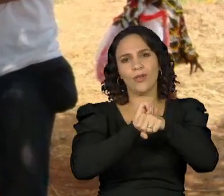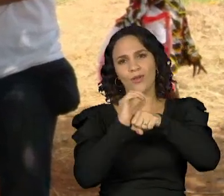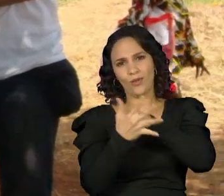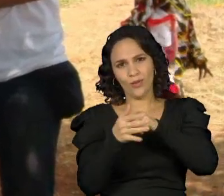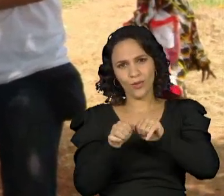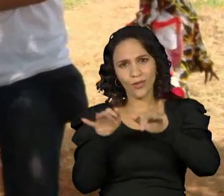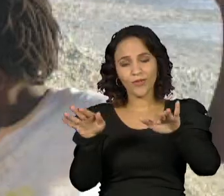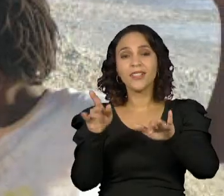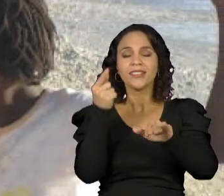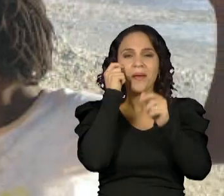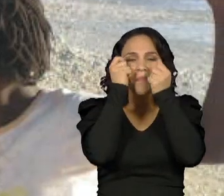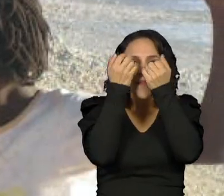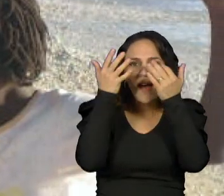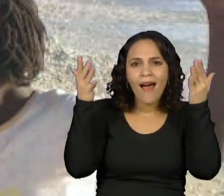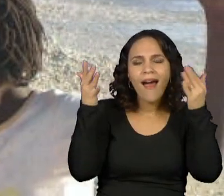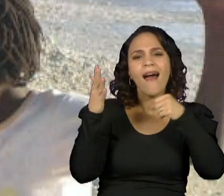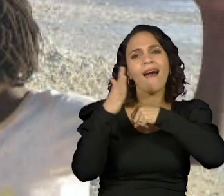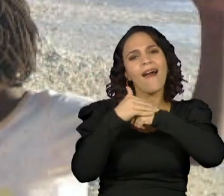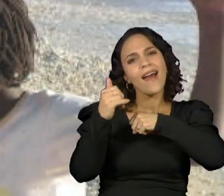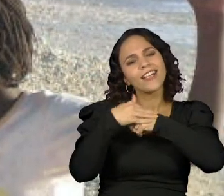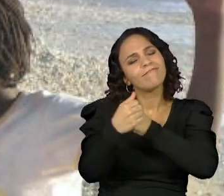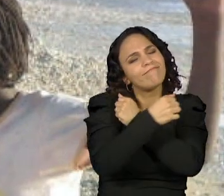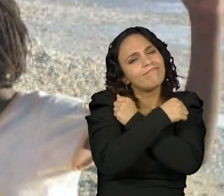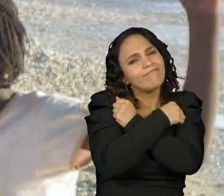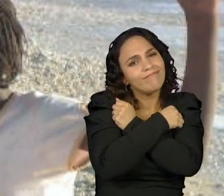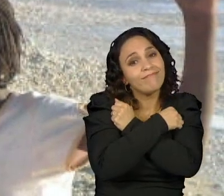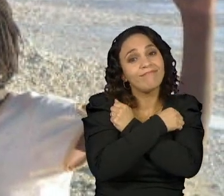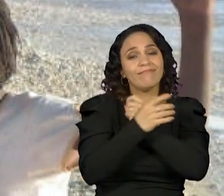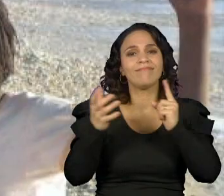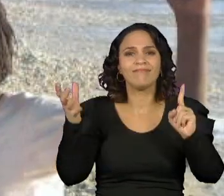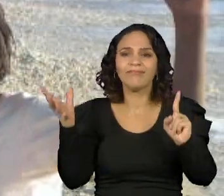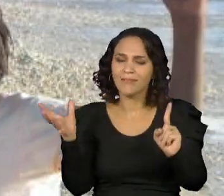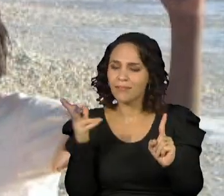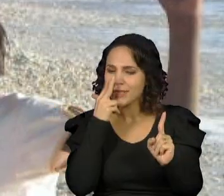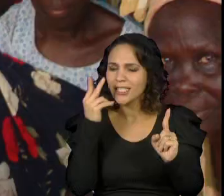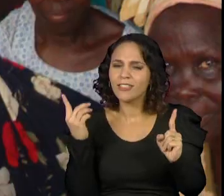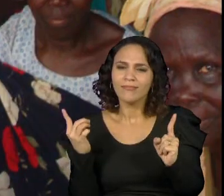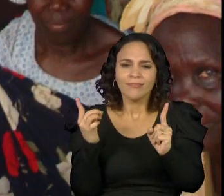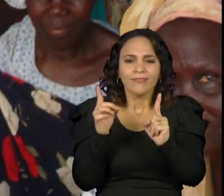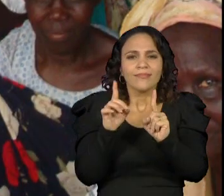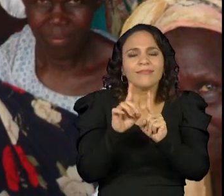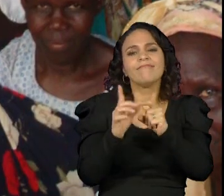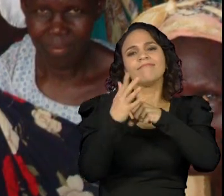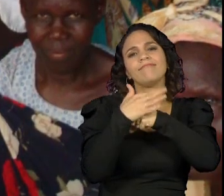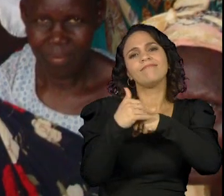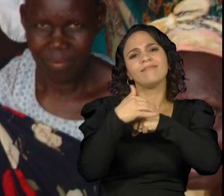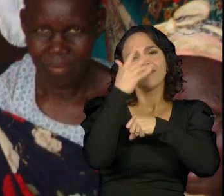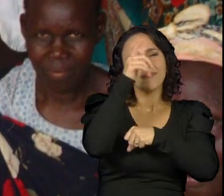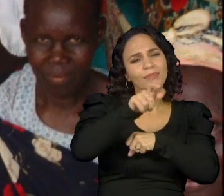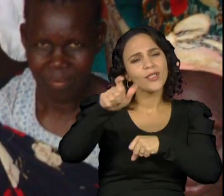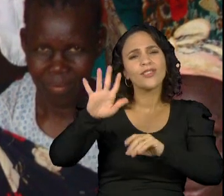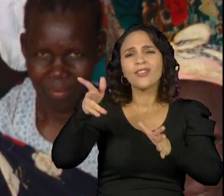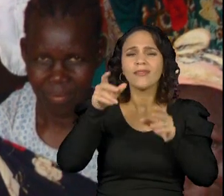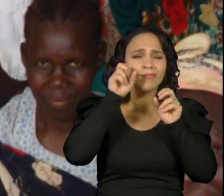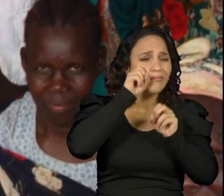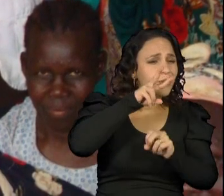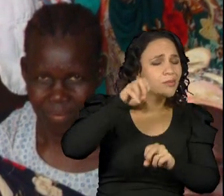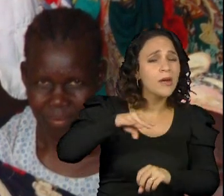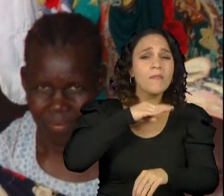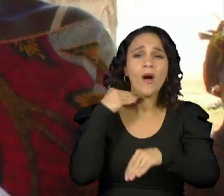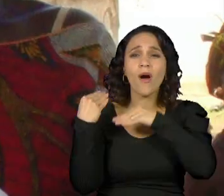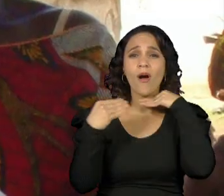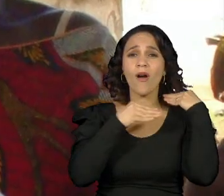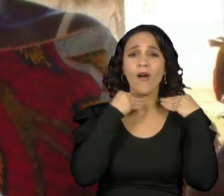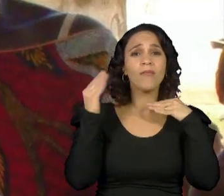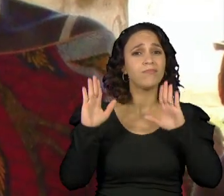no abraço, ela acolhe a vida em lugares que já viram mortes demais. Percebe que a geografia não impõe